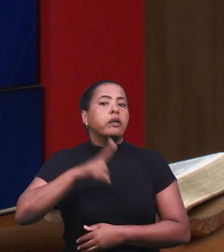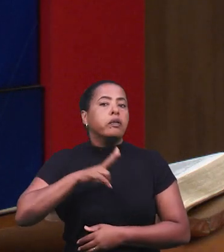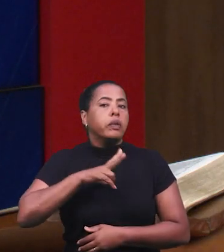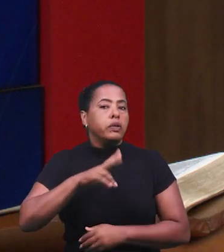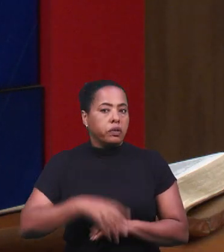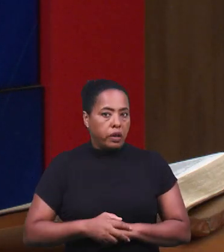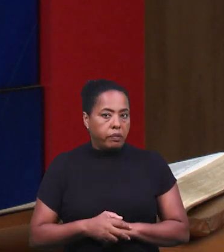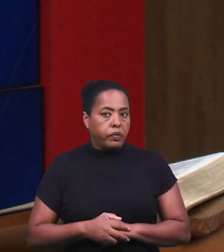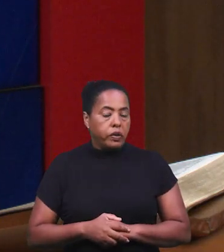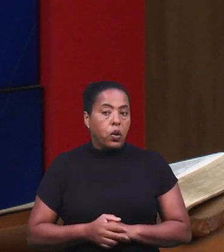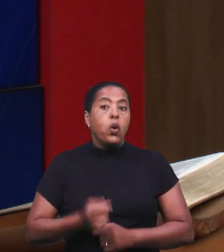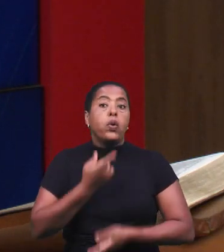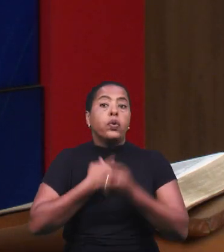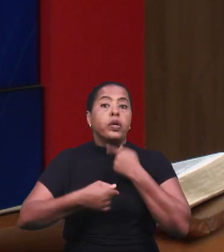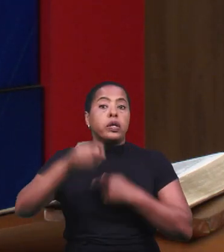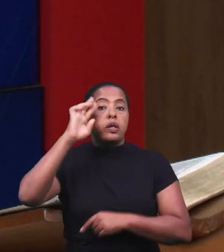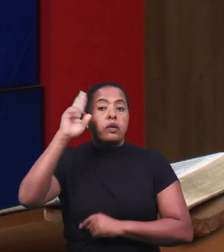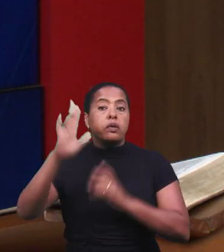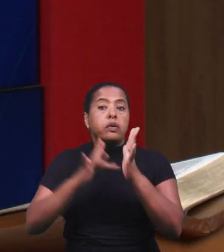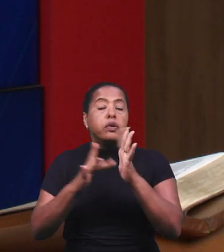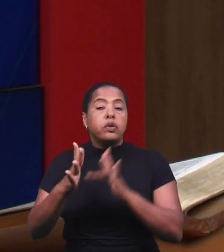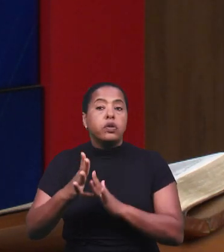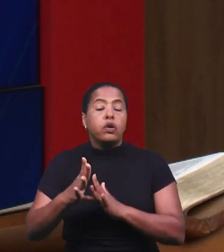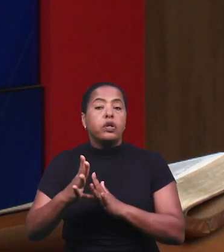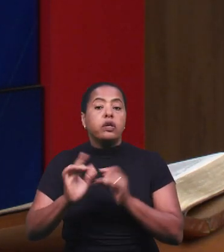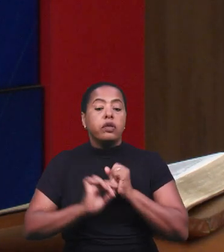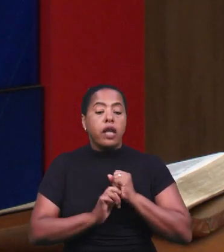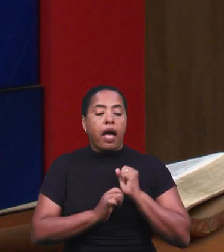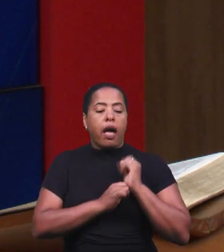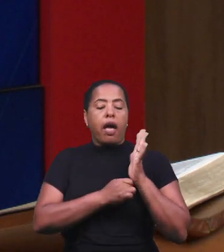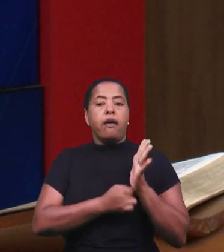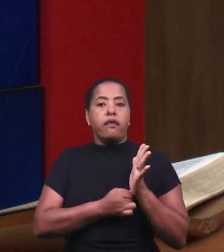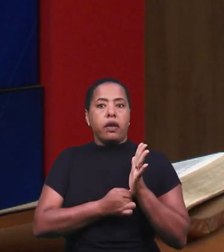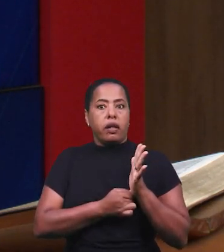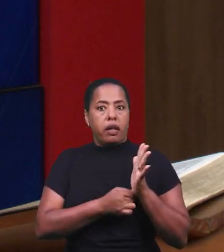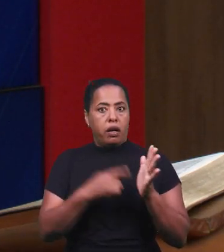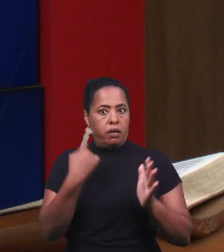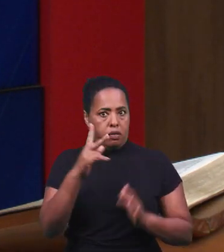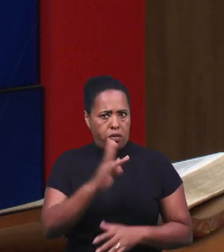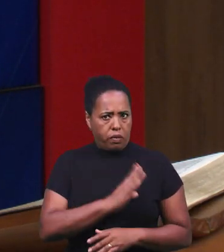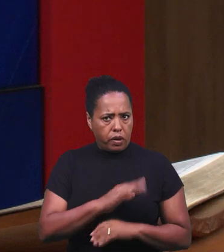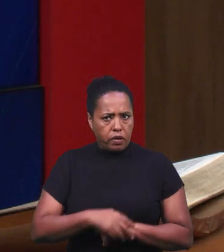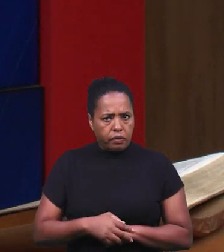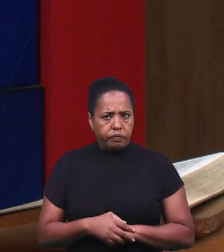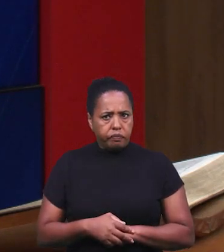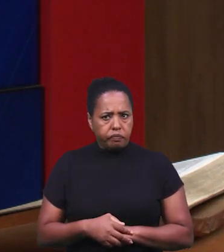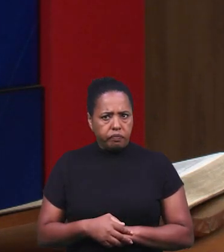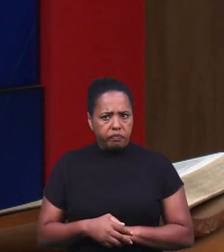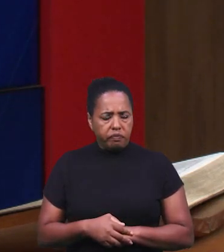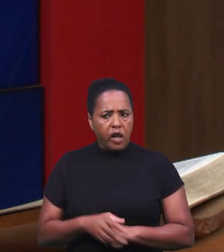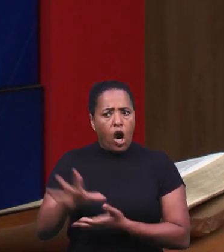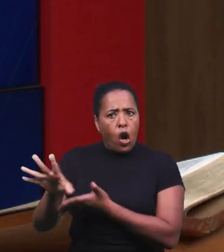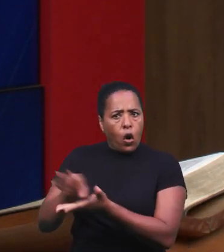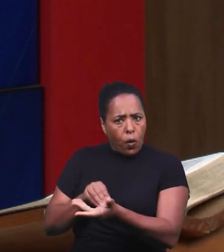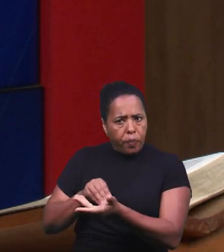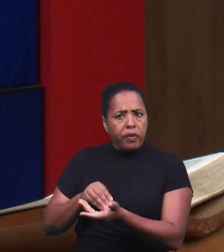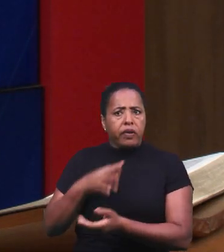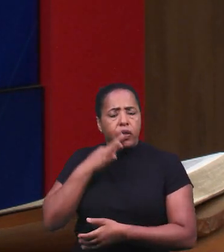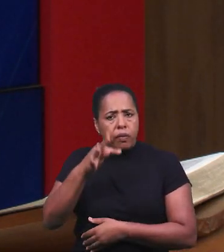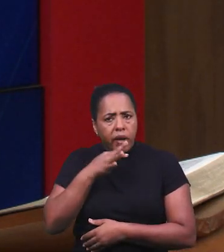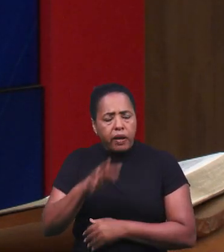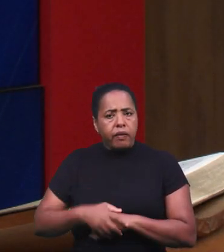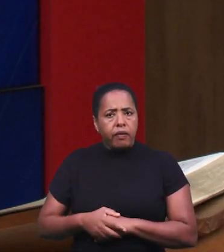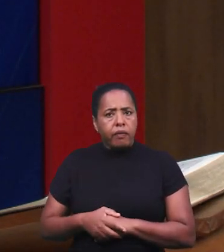ao seu coração. Faça como Tomé fez, permaneça com a igreja. Ele ficou com eles mais 8